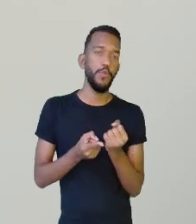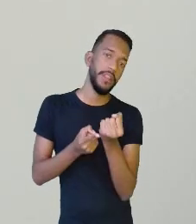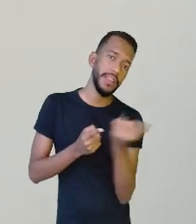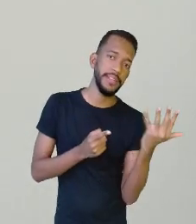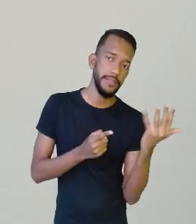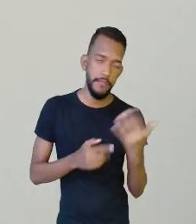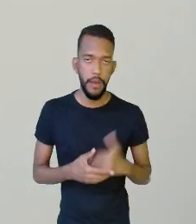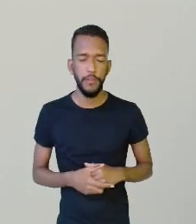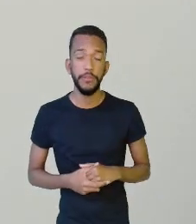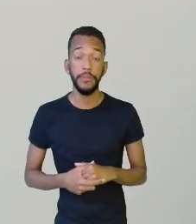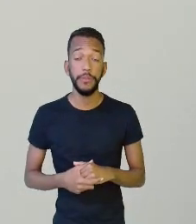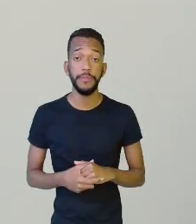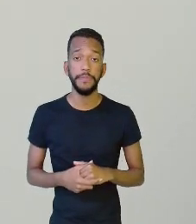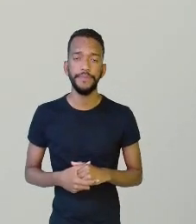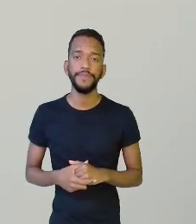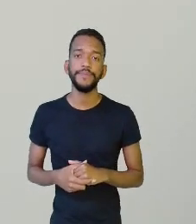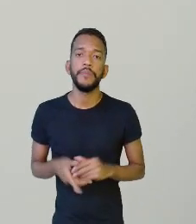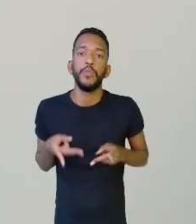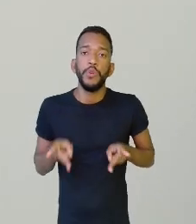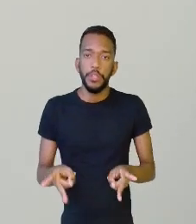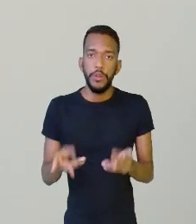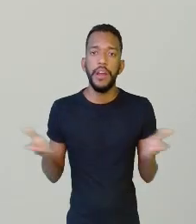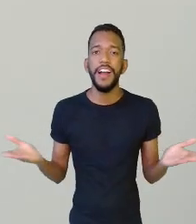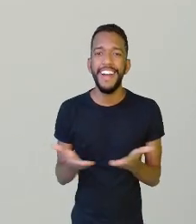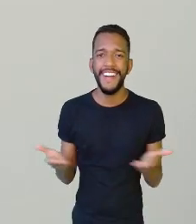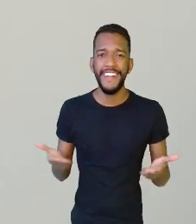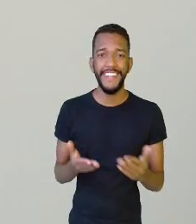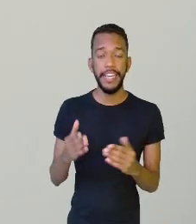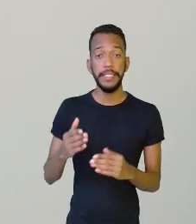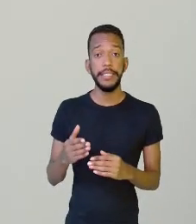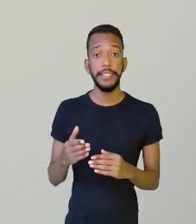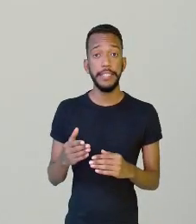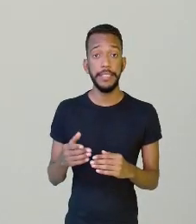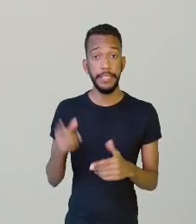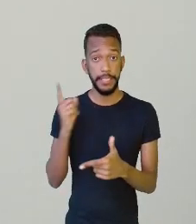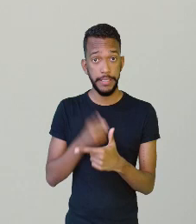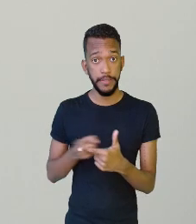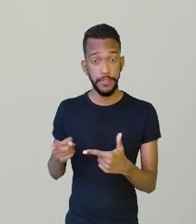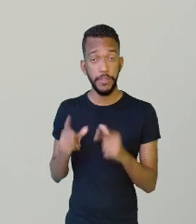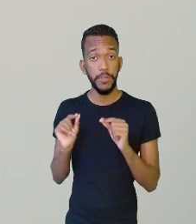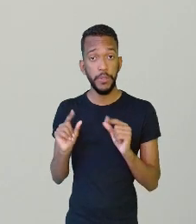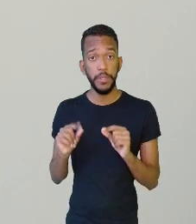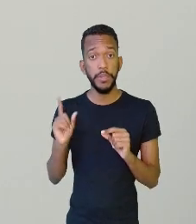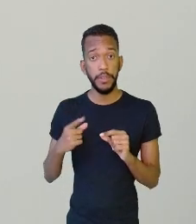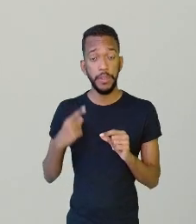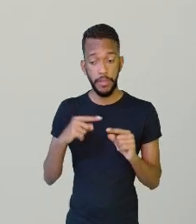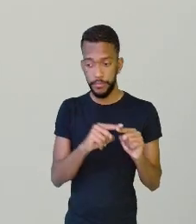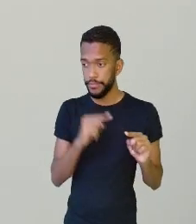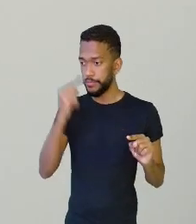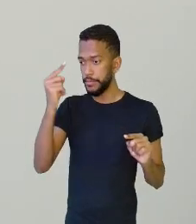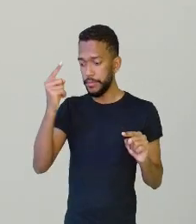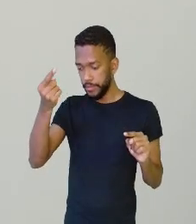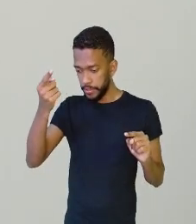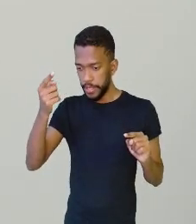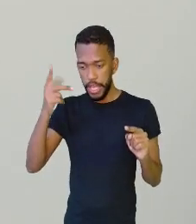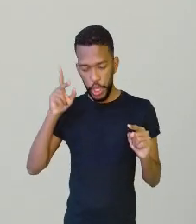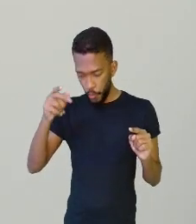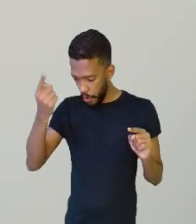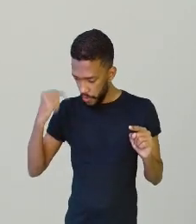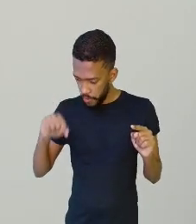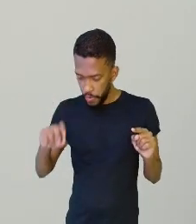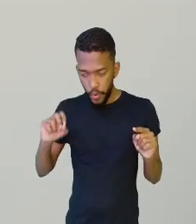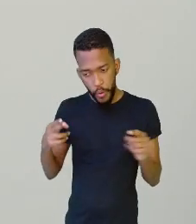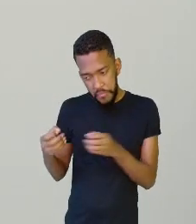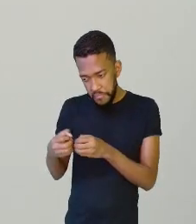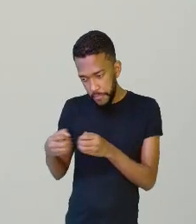decimal. Continuar a divisão encontrando um número que, multiplicado pelo quociente, resulte em um número igual